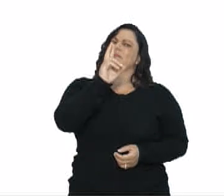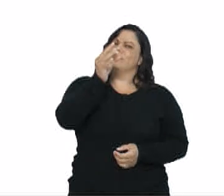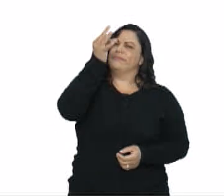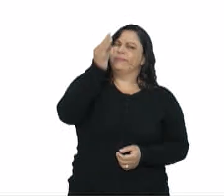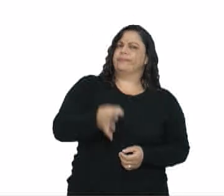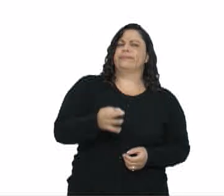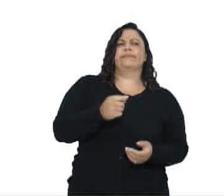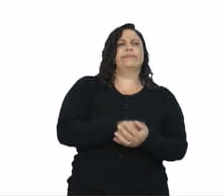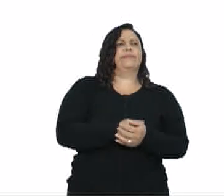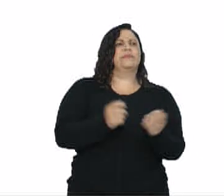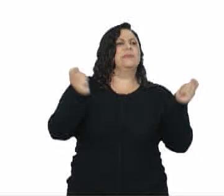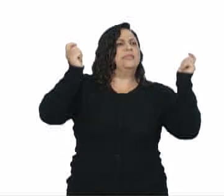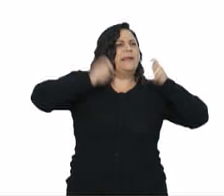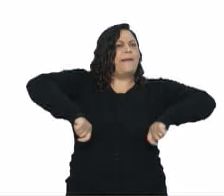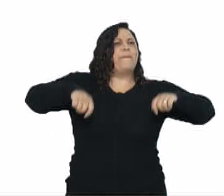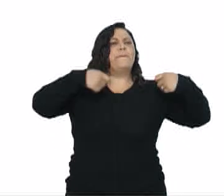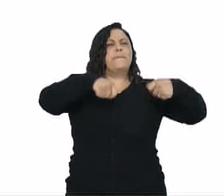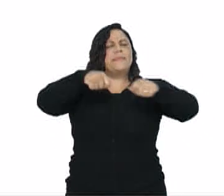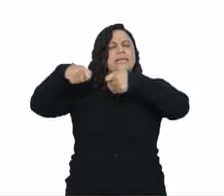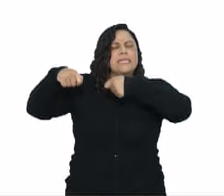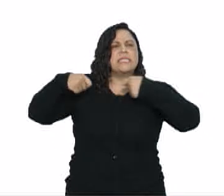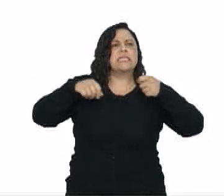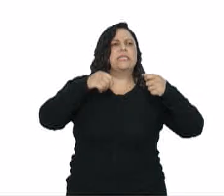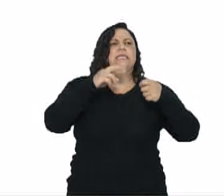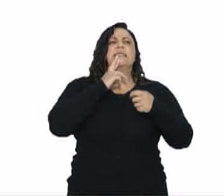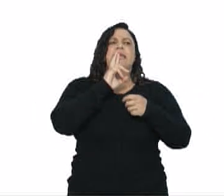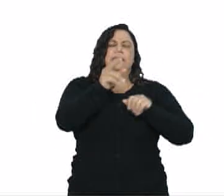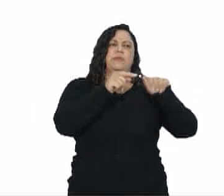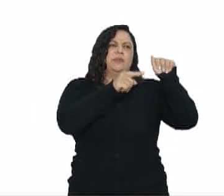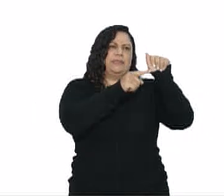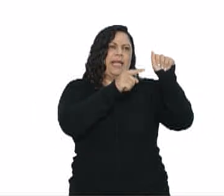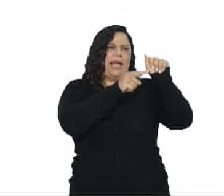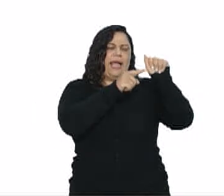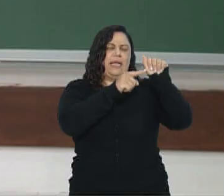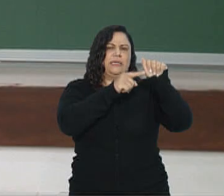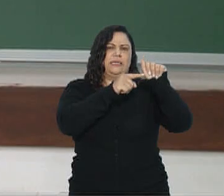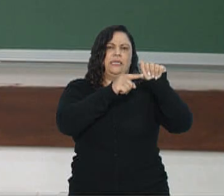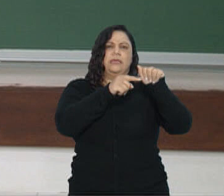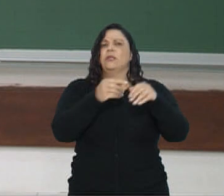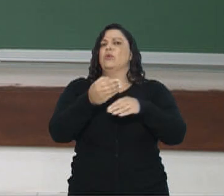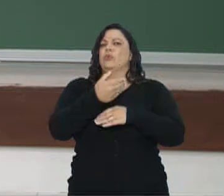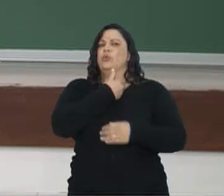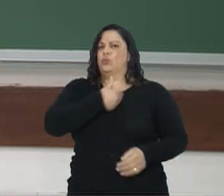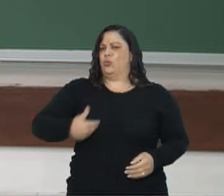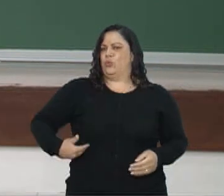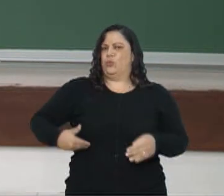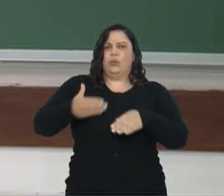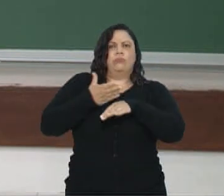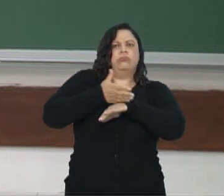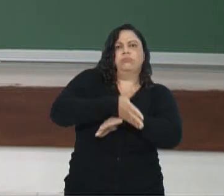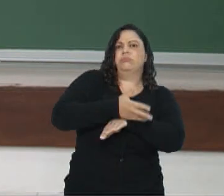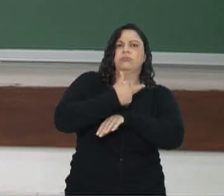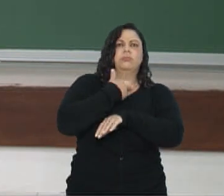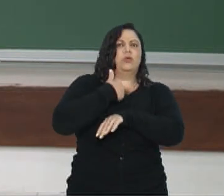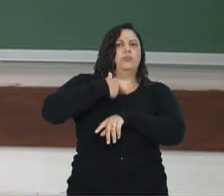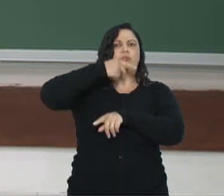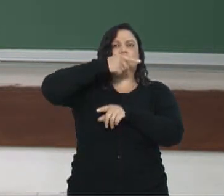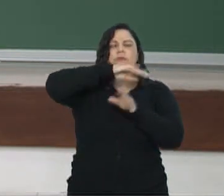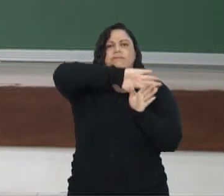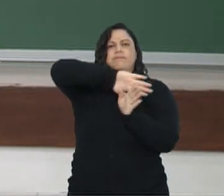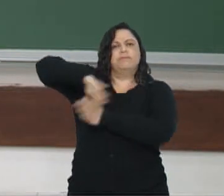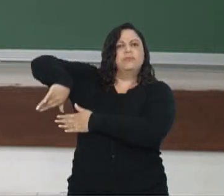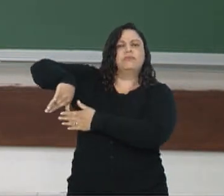defendia a necessidade de eliminar qualquer forma de intervenção do Estado. Não que eles queriam um Estado mínimo, que nem os